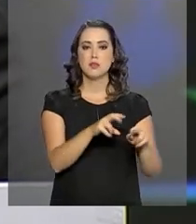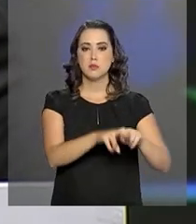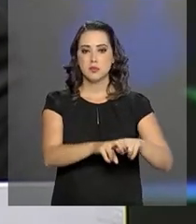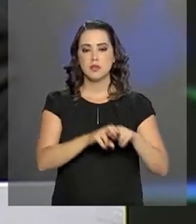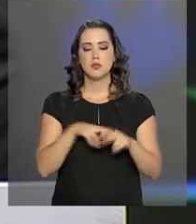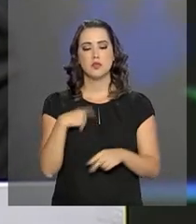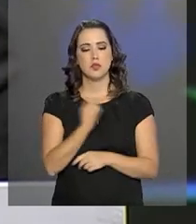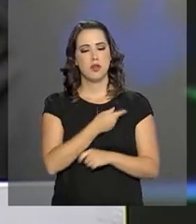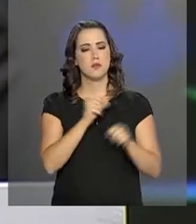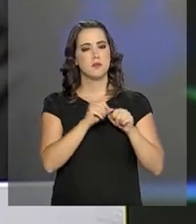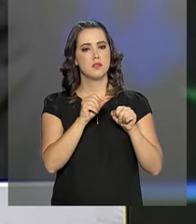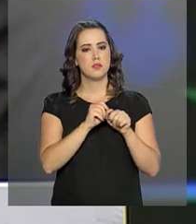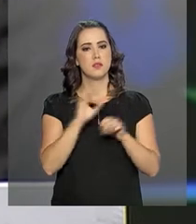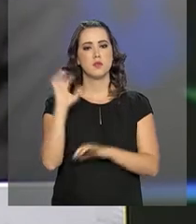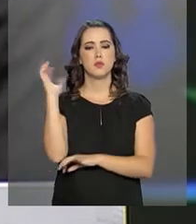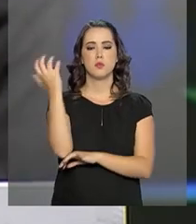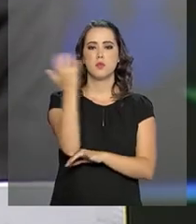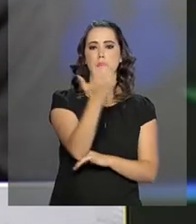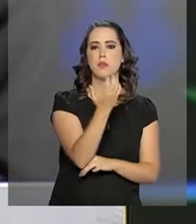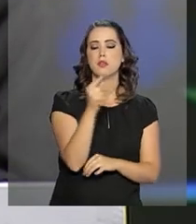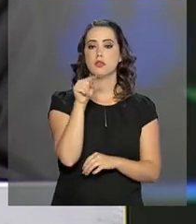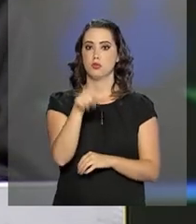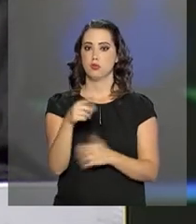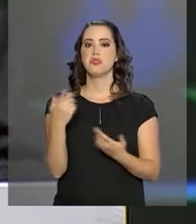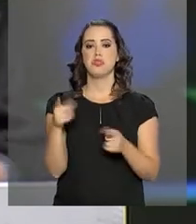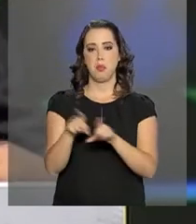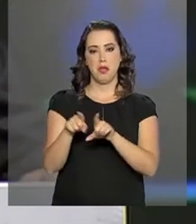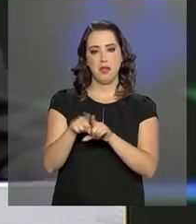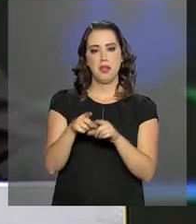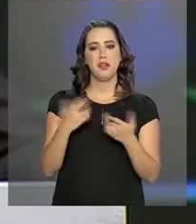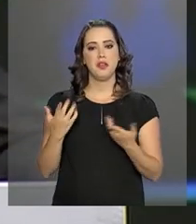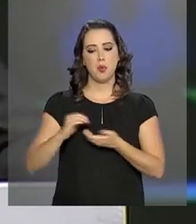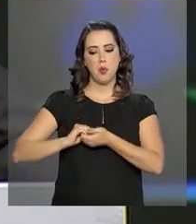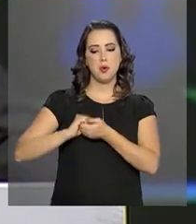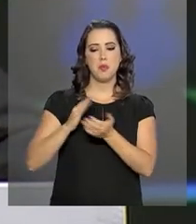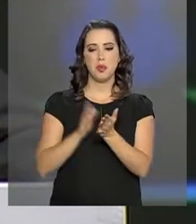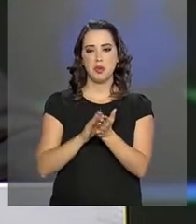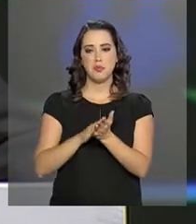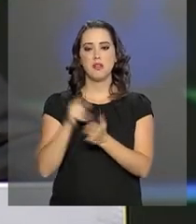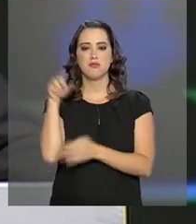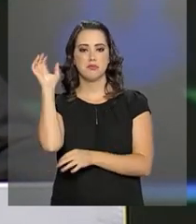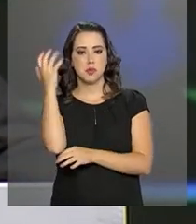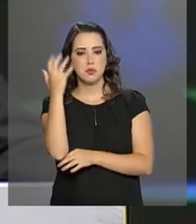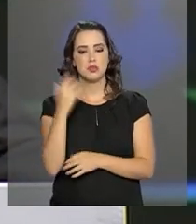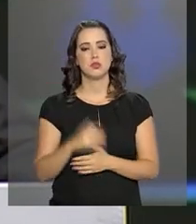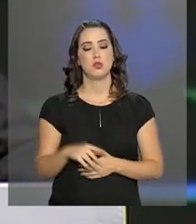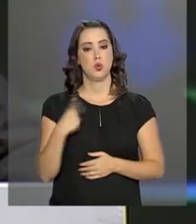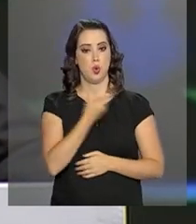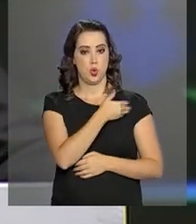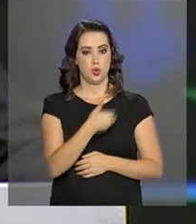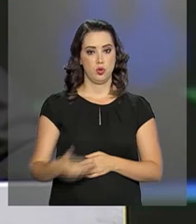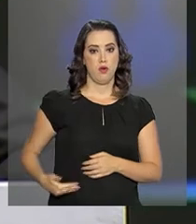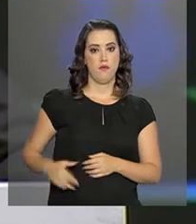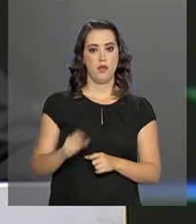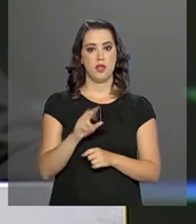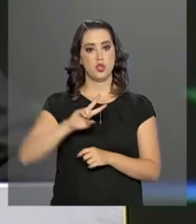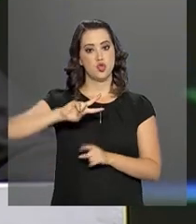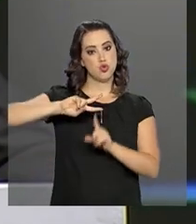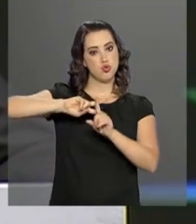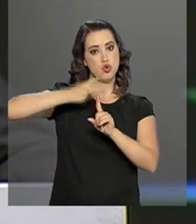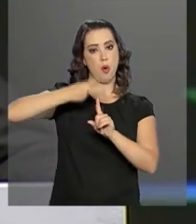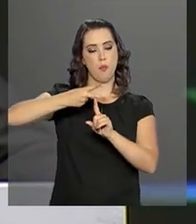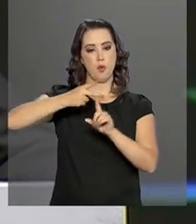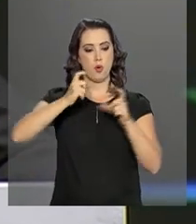que fizemos pelo meio ambiente. Vocês sabem que nós, no nosso governo, nós duplicamos as áreas